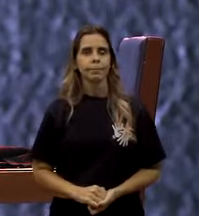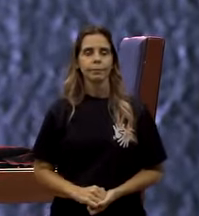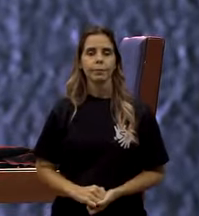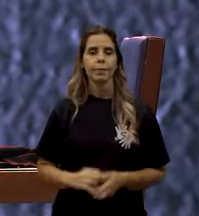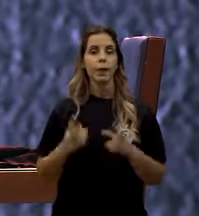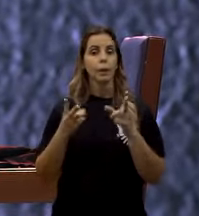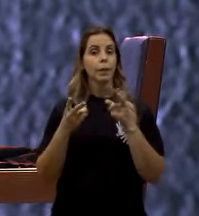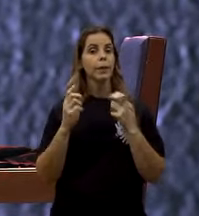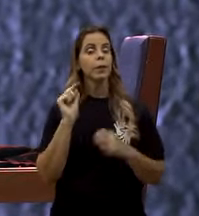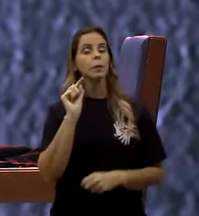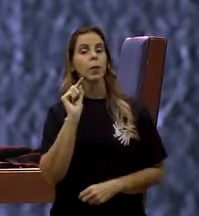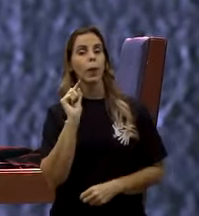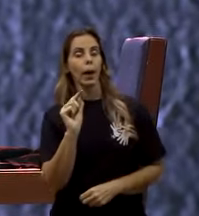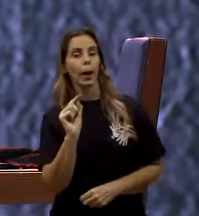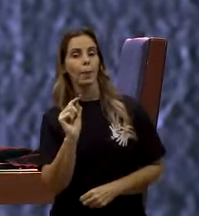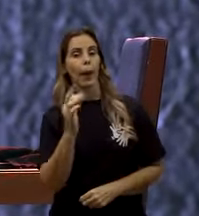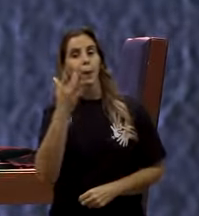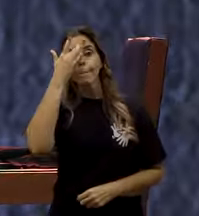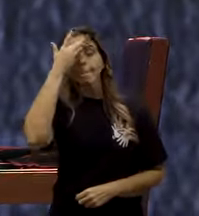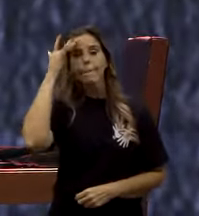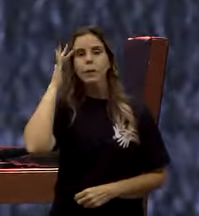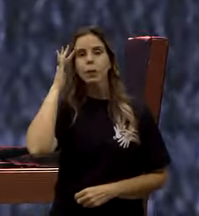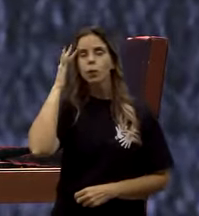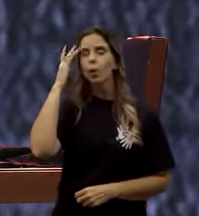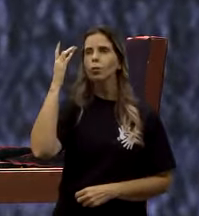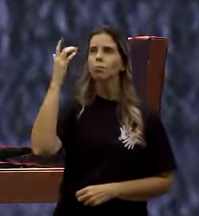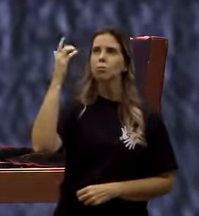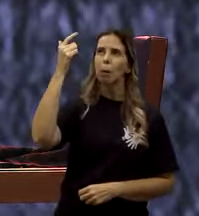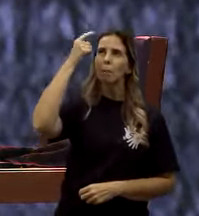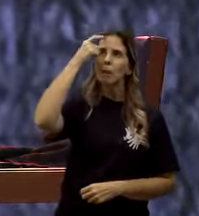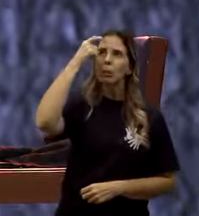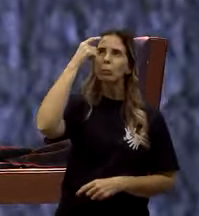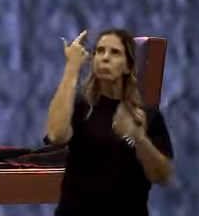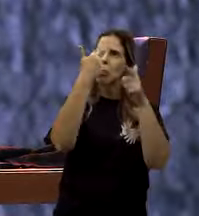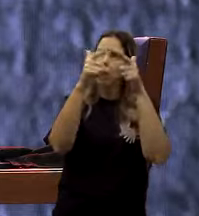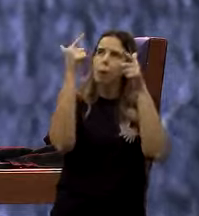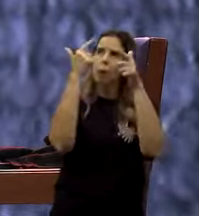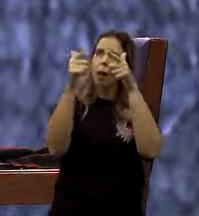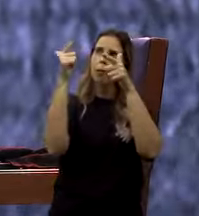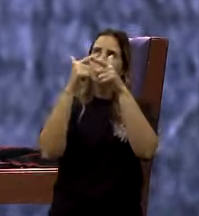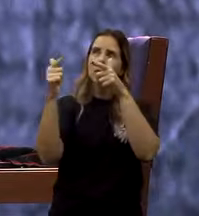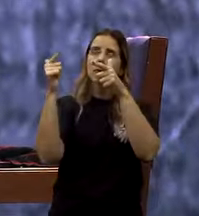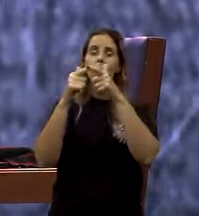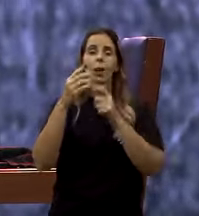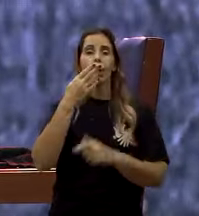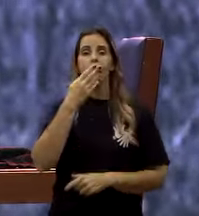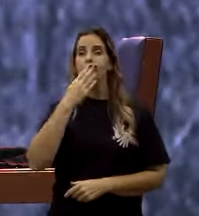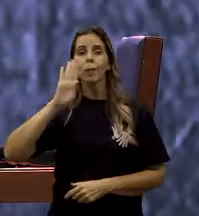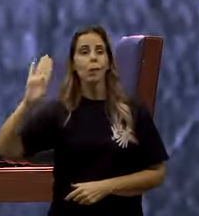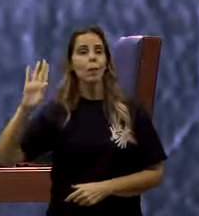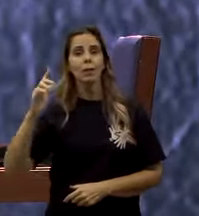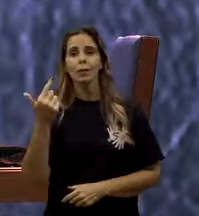percebe que um homem com a mente acumulada de problemas é um homem com uma vida vazia de promessas